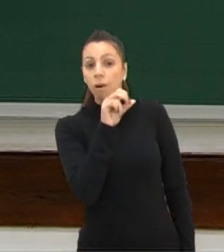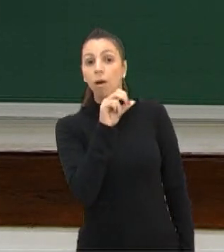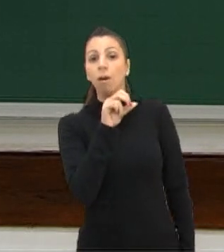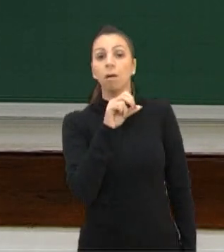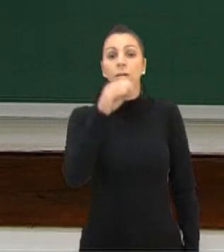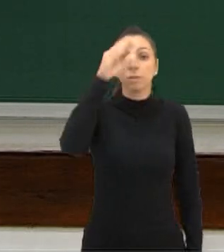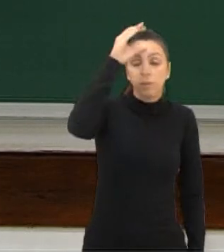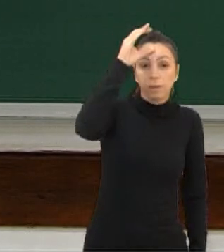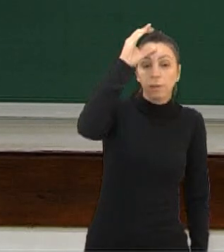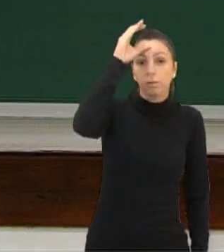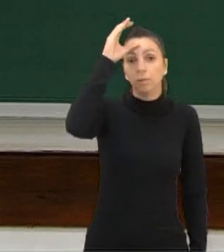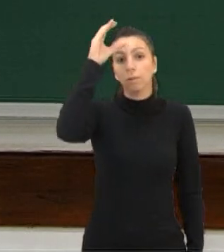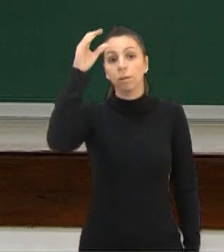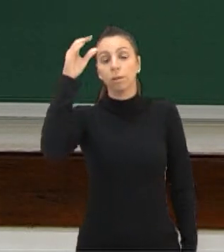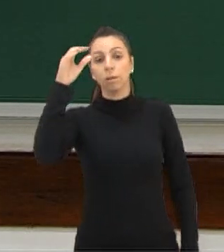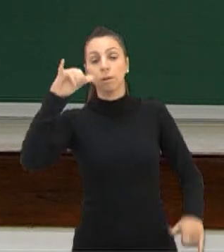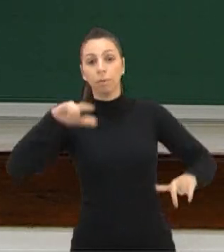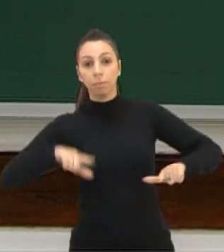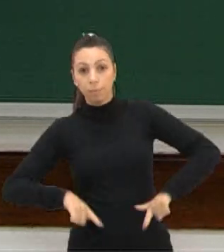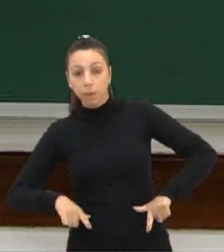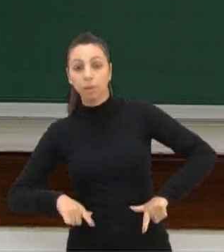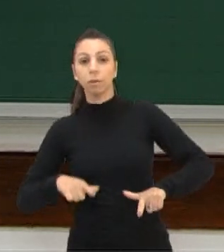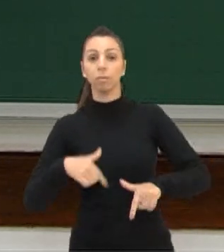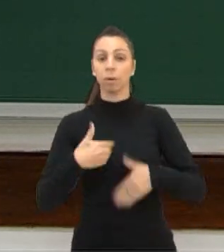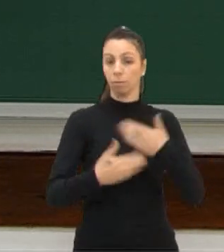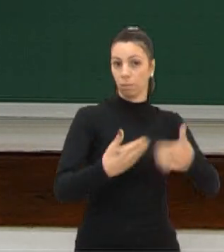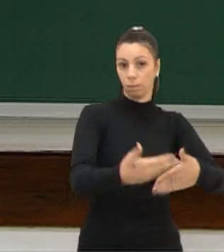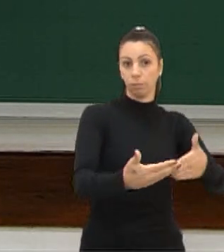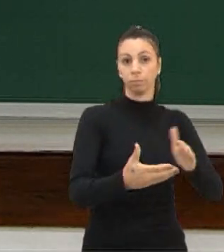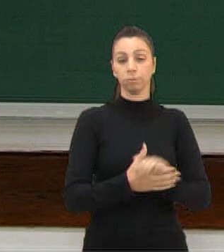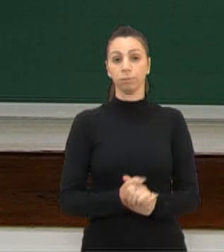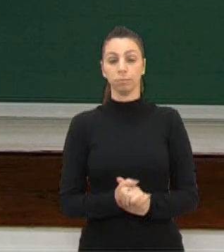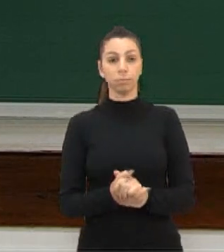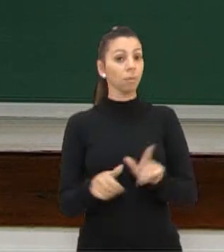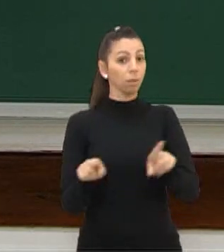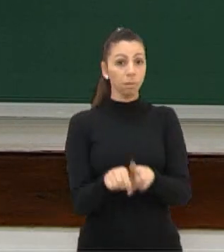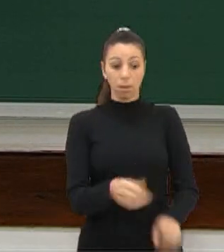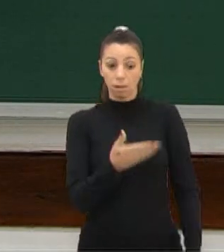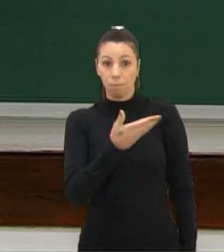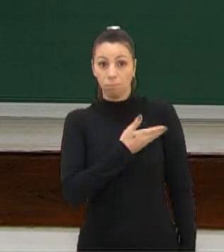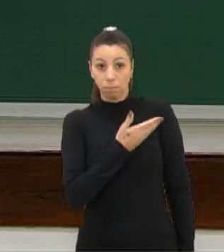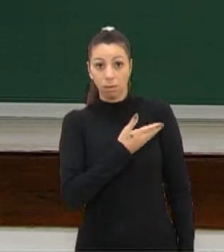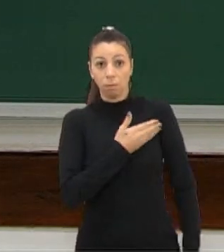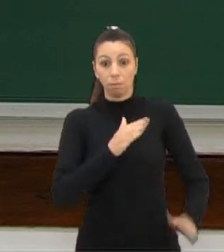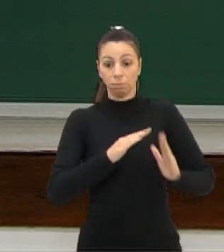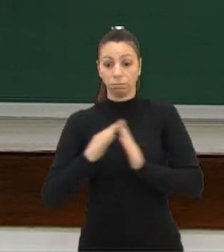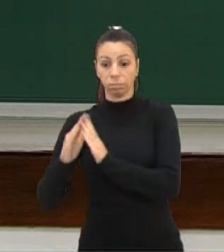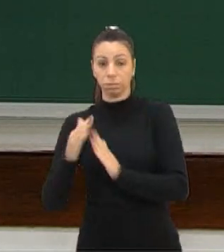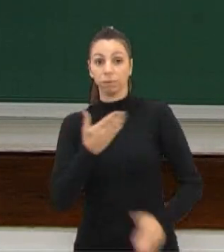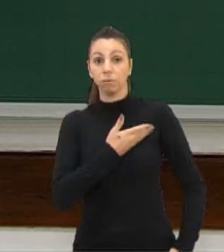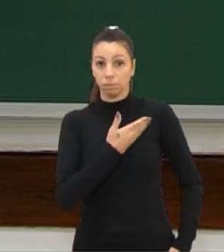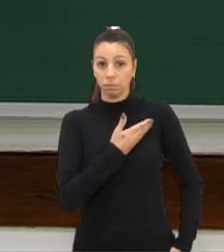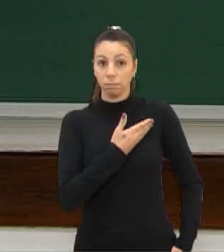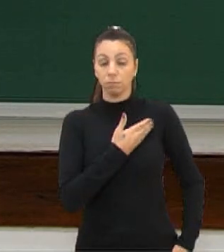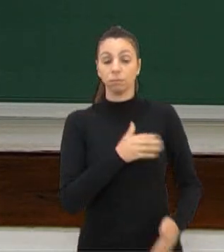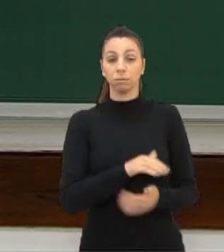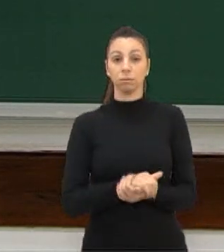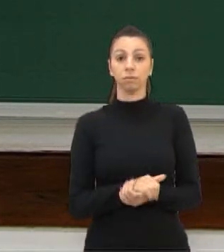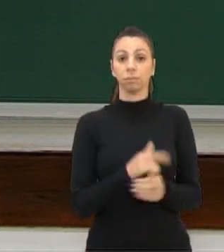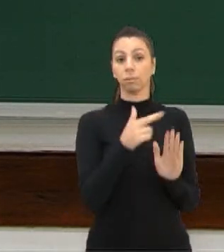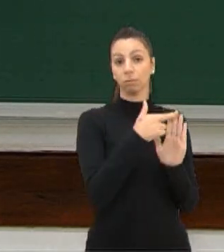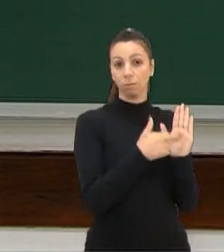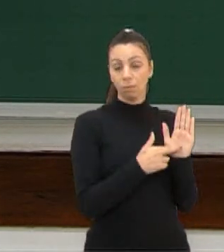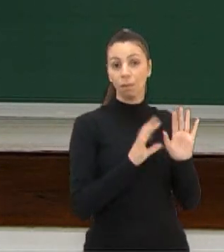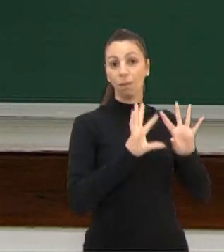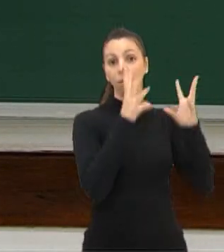padrastos, madrastas, em alguns casos, até amigos, vizinhos. É o que vai gerar, o que vai cumprir a normatização da